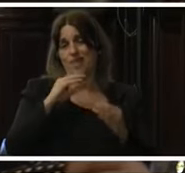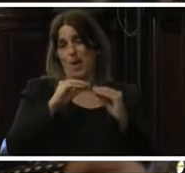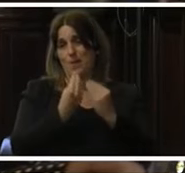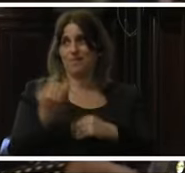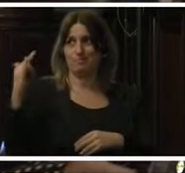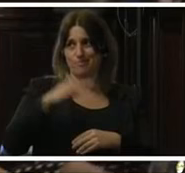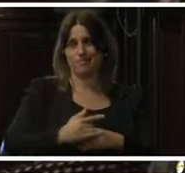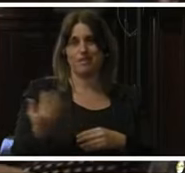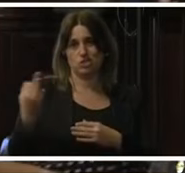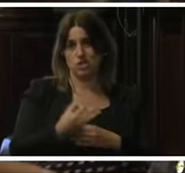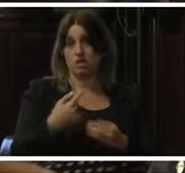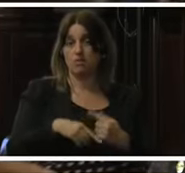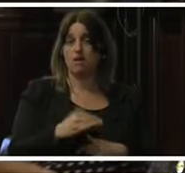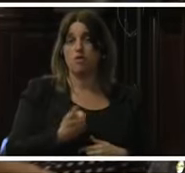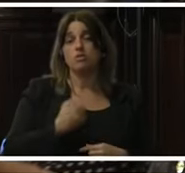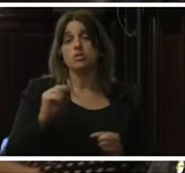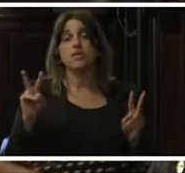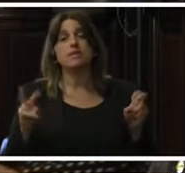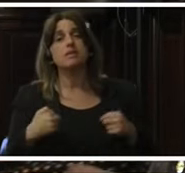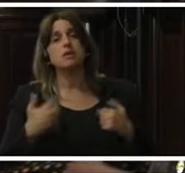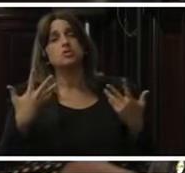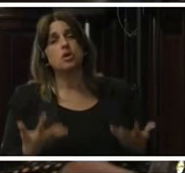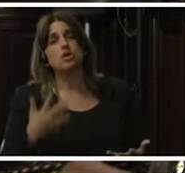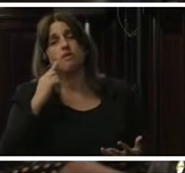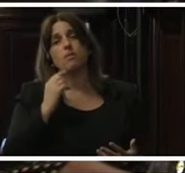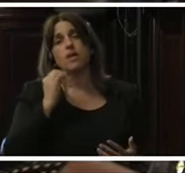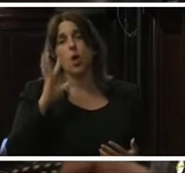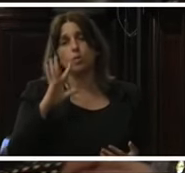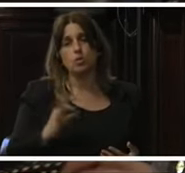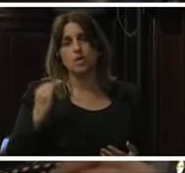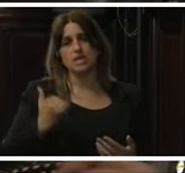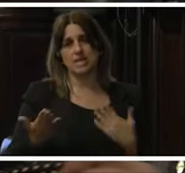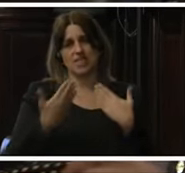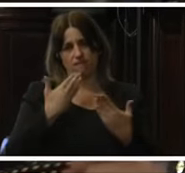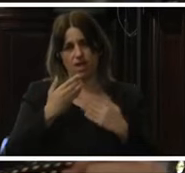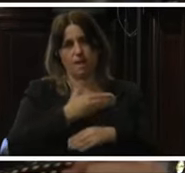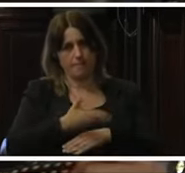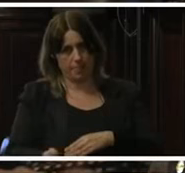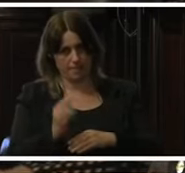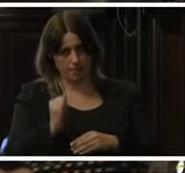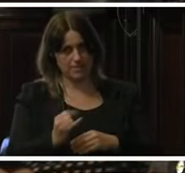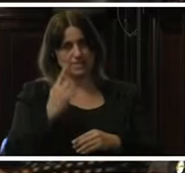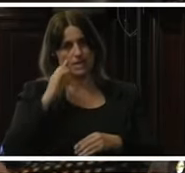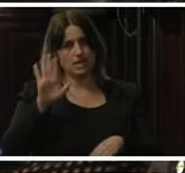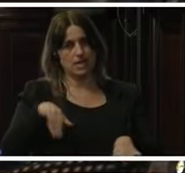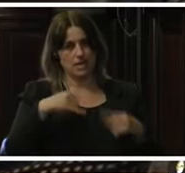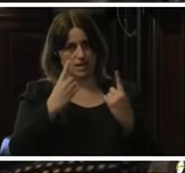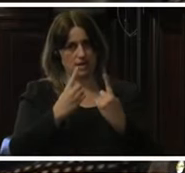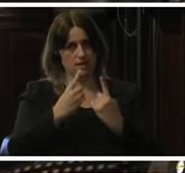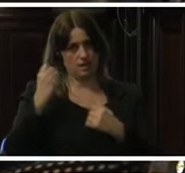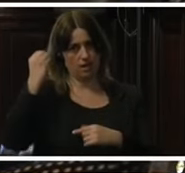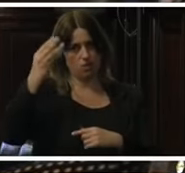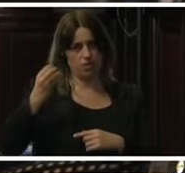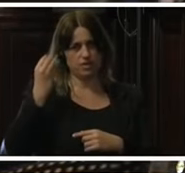esta questão também eu acho que ela mostrando a oportunidade de falar disso depois na audiência sobre reforma laboral mas já a